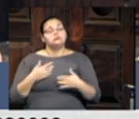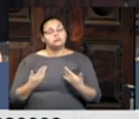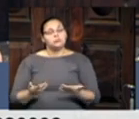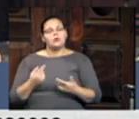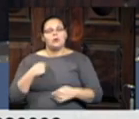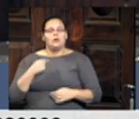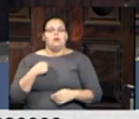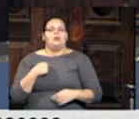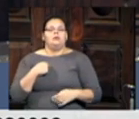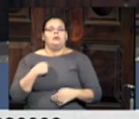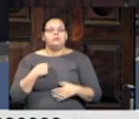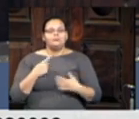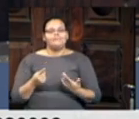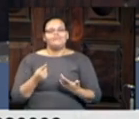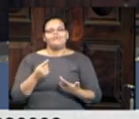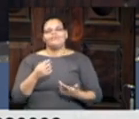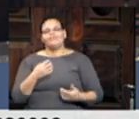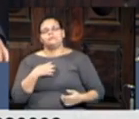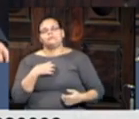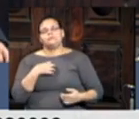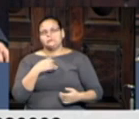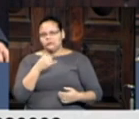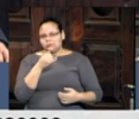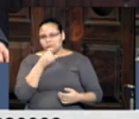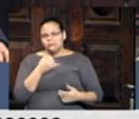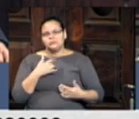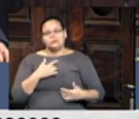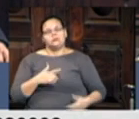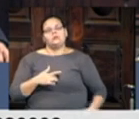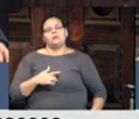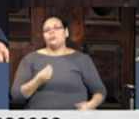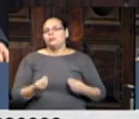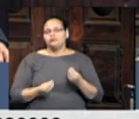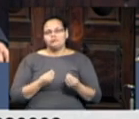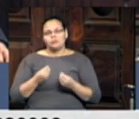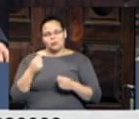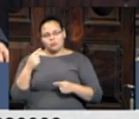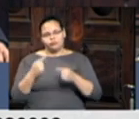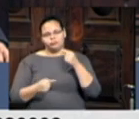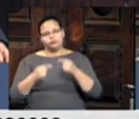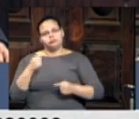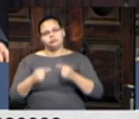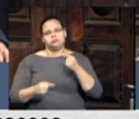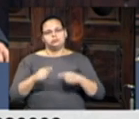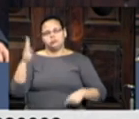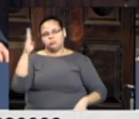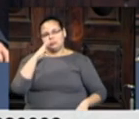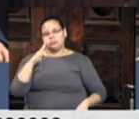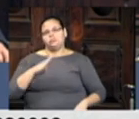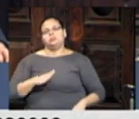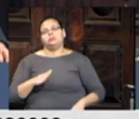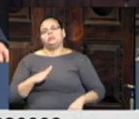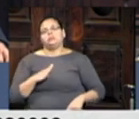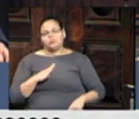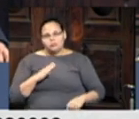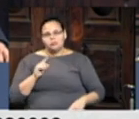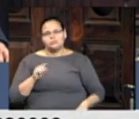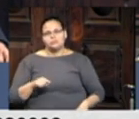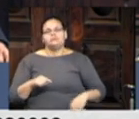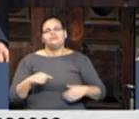E eu fico penalizado de ver que uma parte da política brasileira se presta